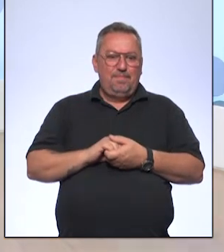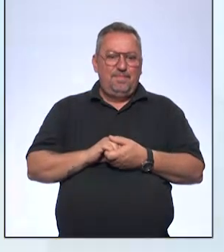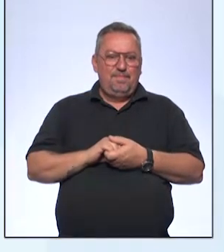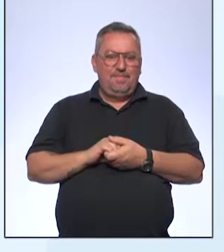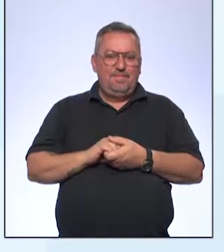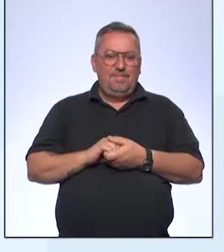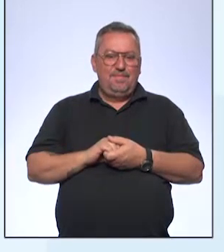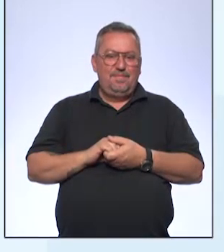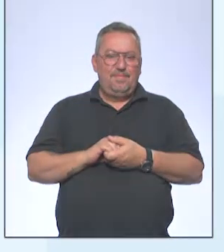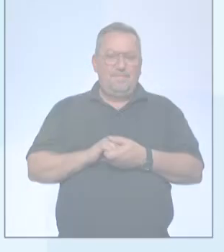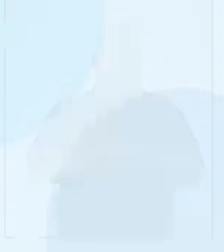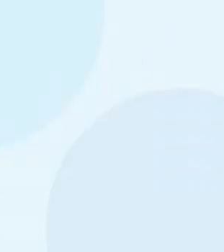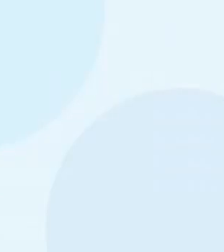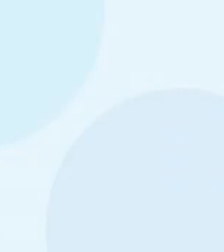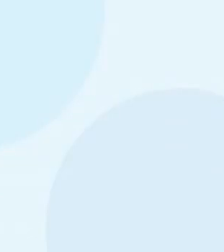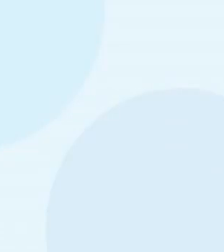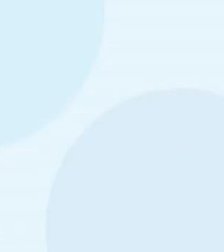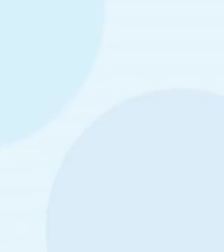trabalho.